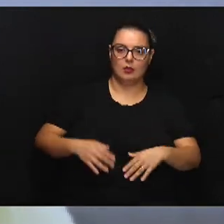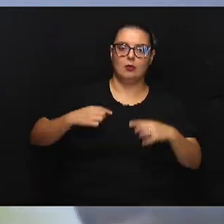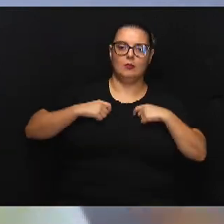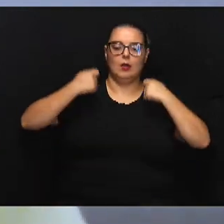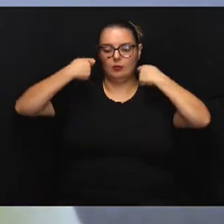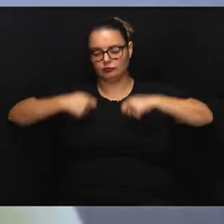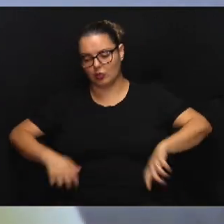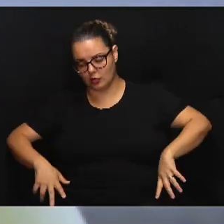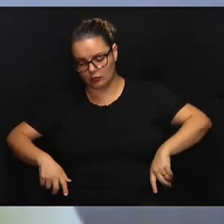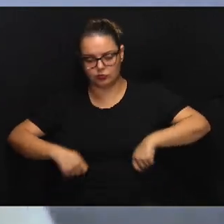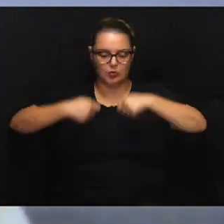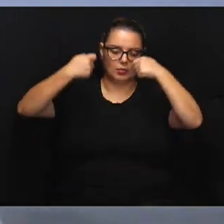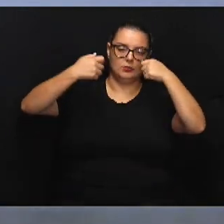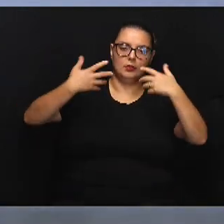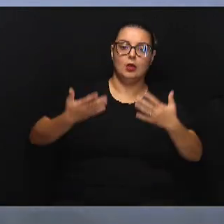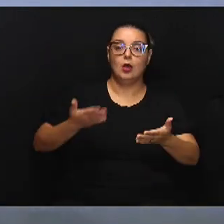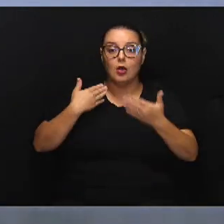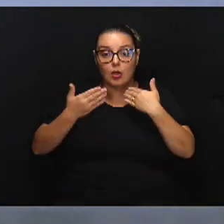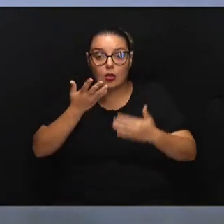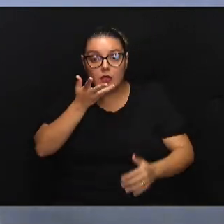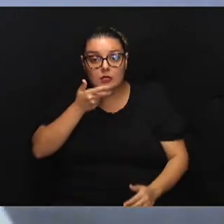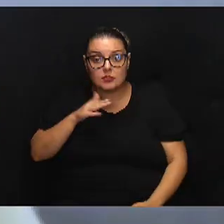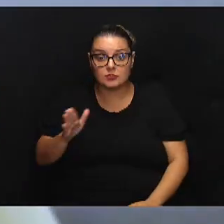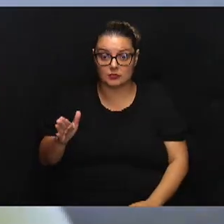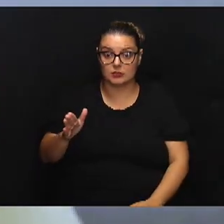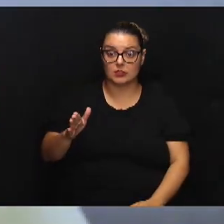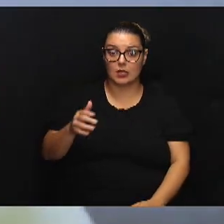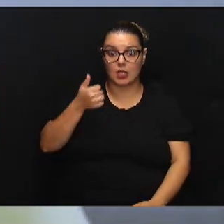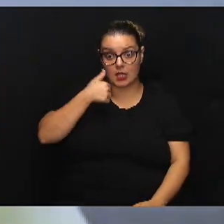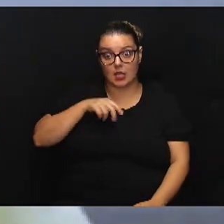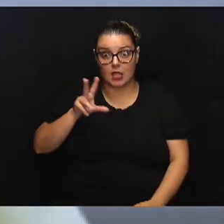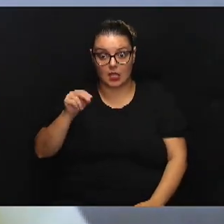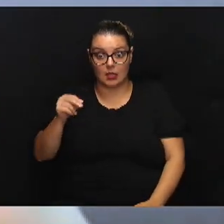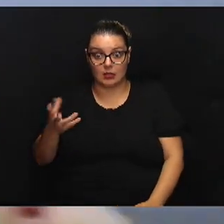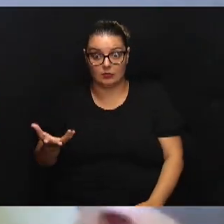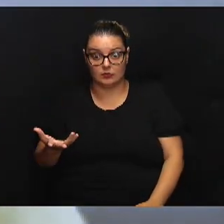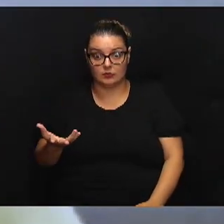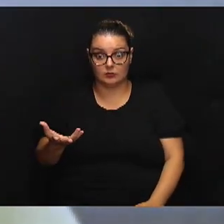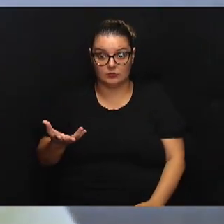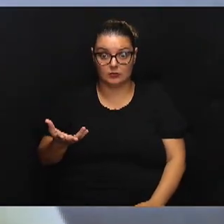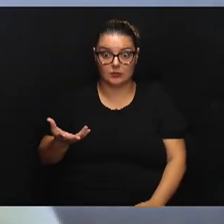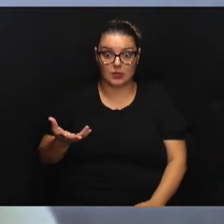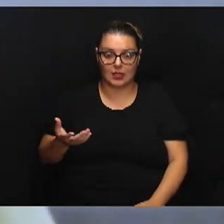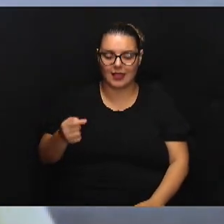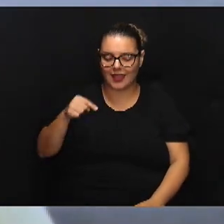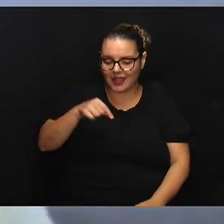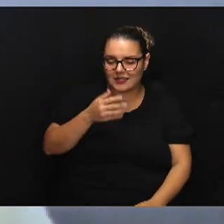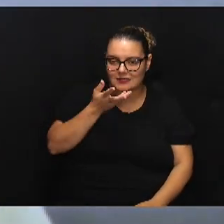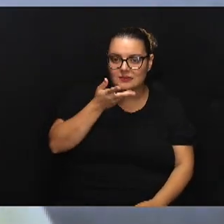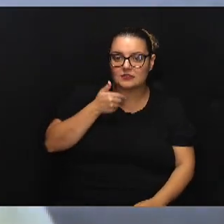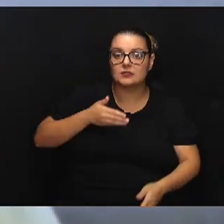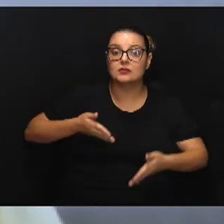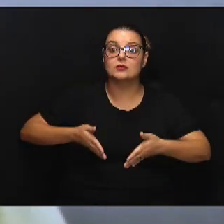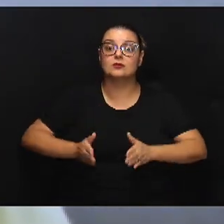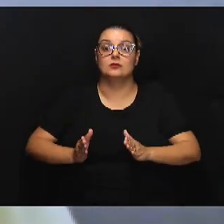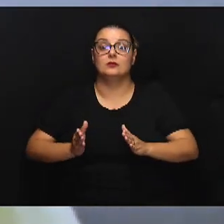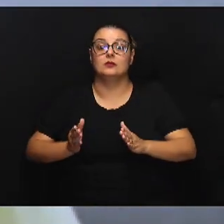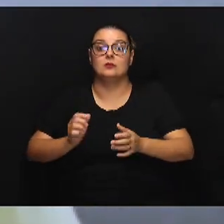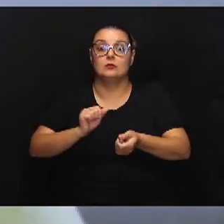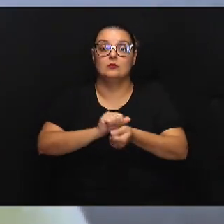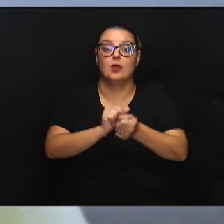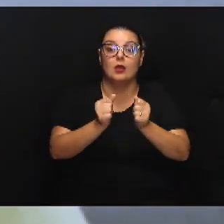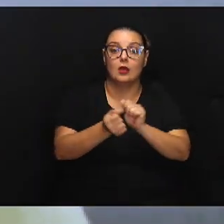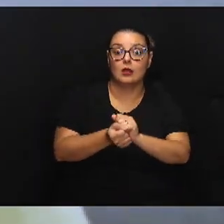tira a roupa, conversa com a criança, de repente a avó que criança essa criança ao nascer tem que se ajustar